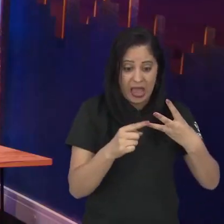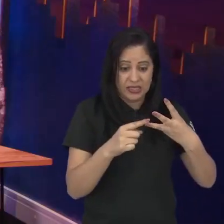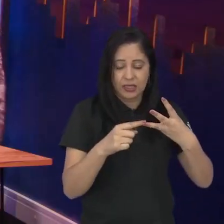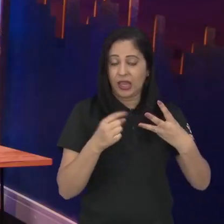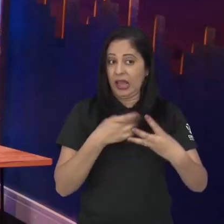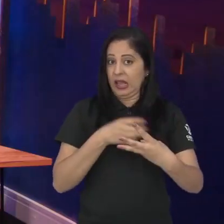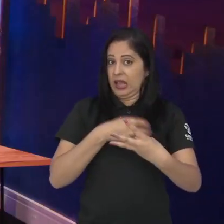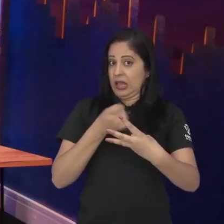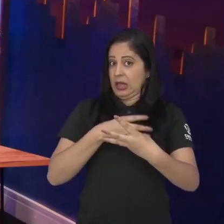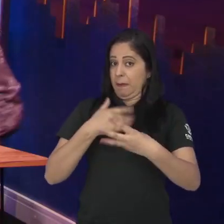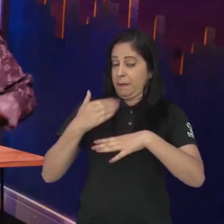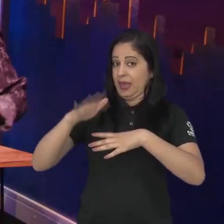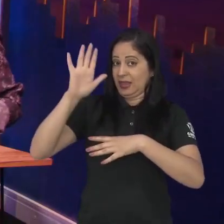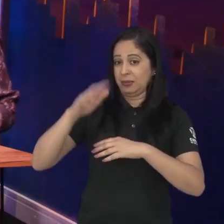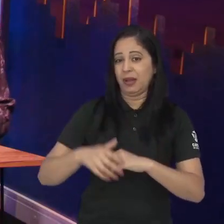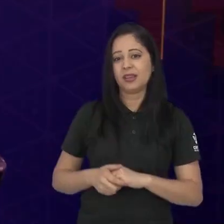assustadora.